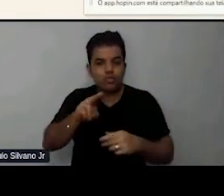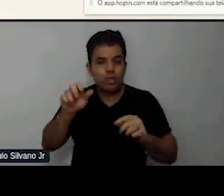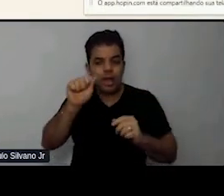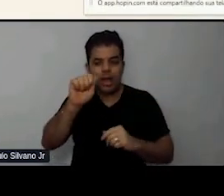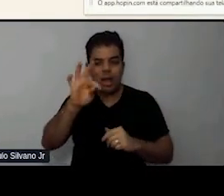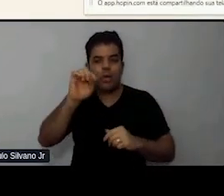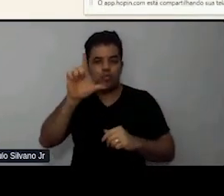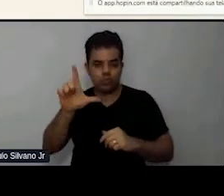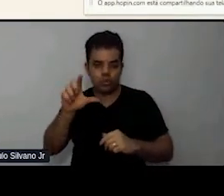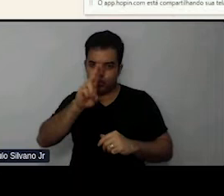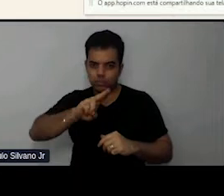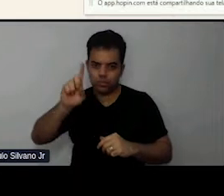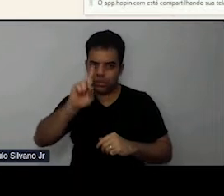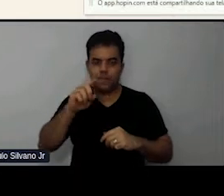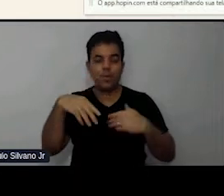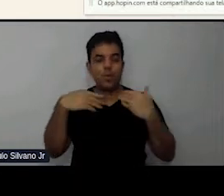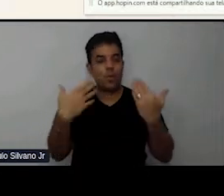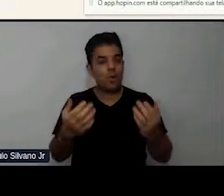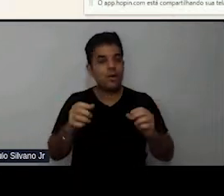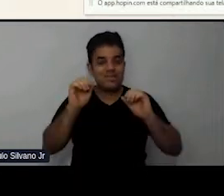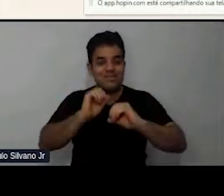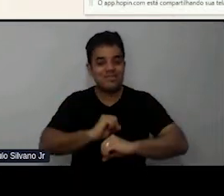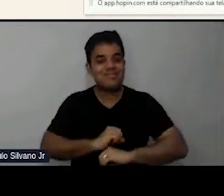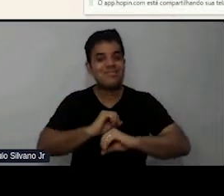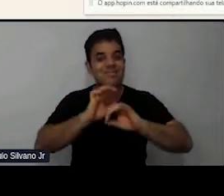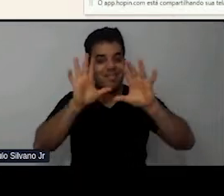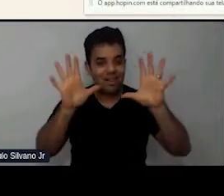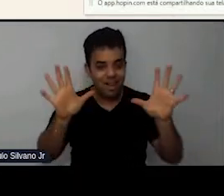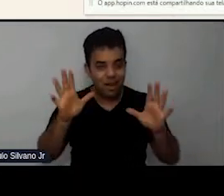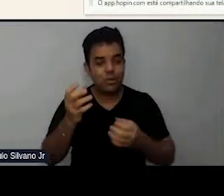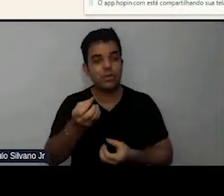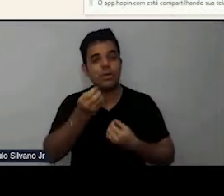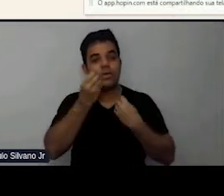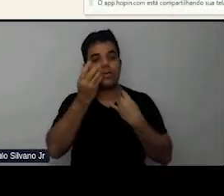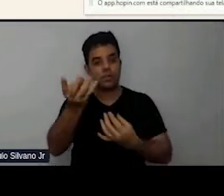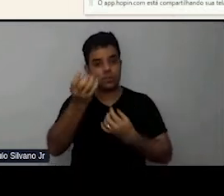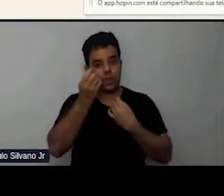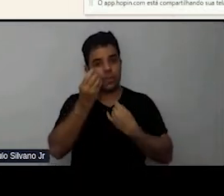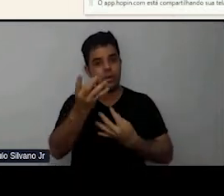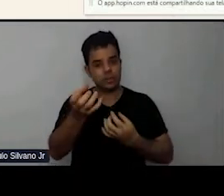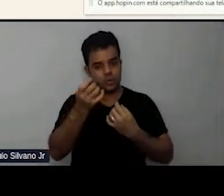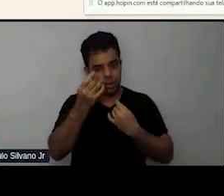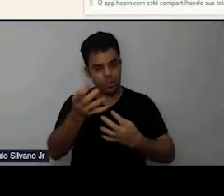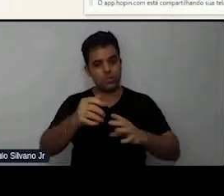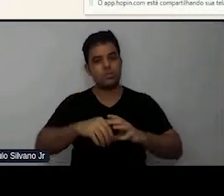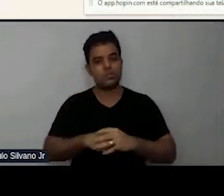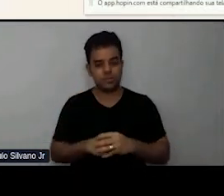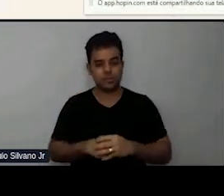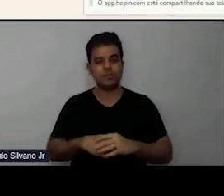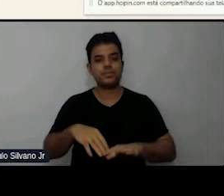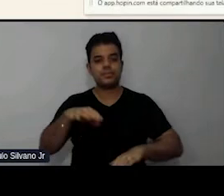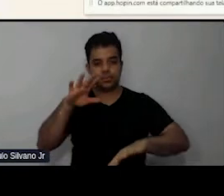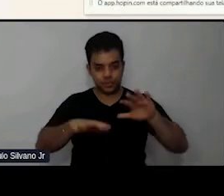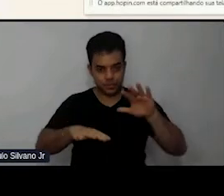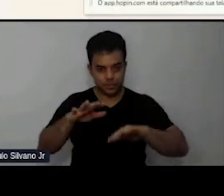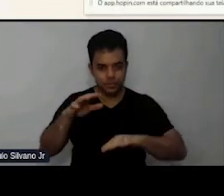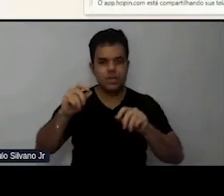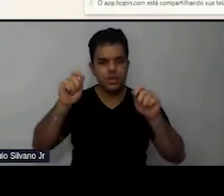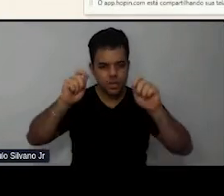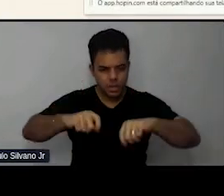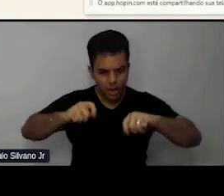Ou realmente deixar mais claro essa informação do que está sendo exibido ali. Porque às vezes faz muito